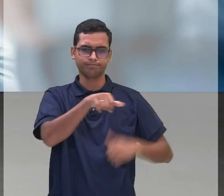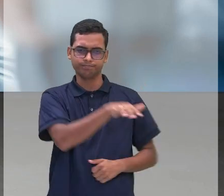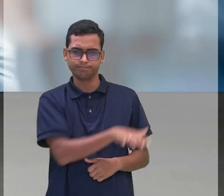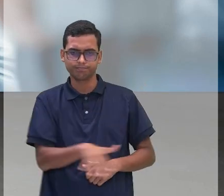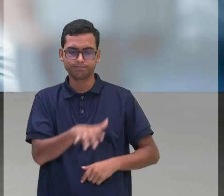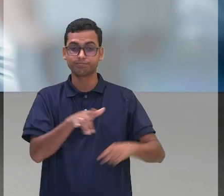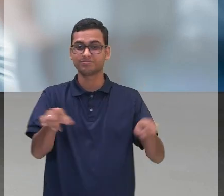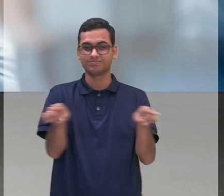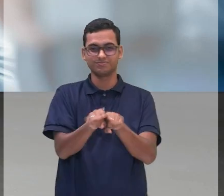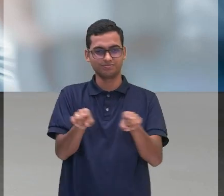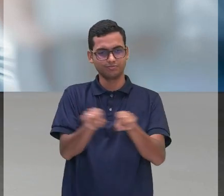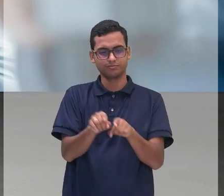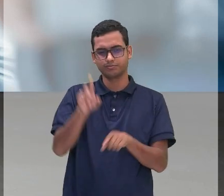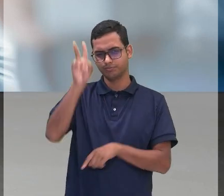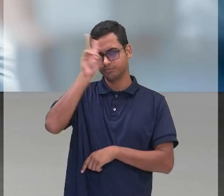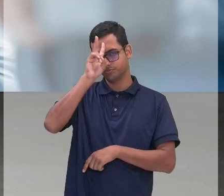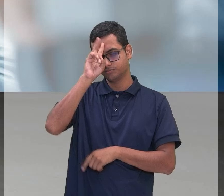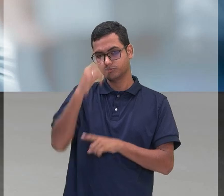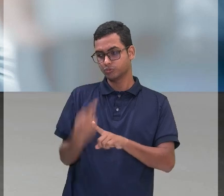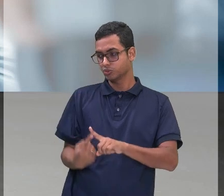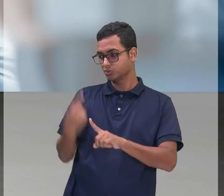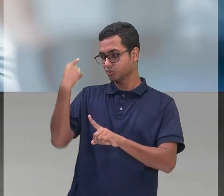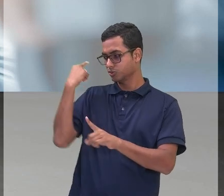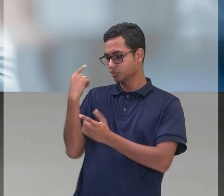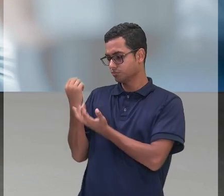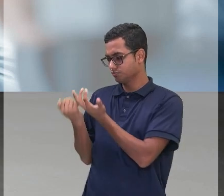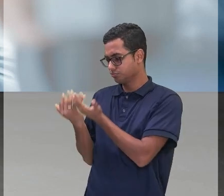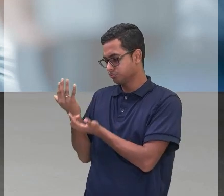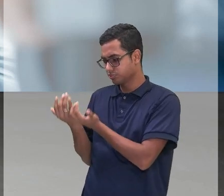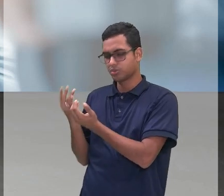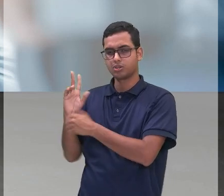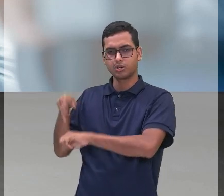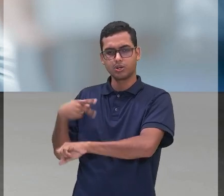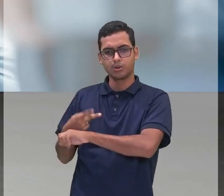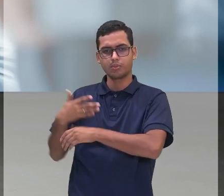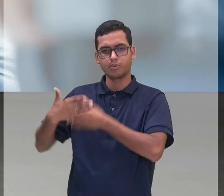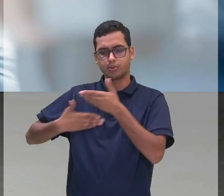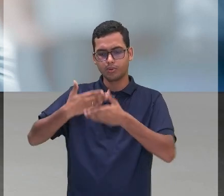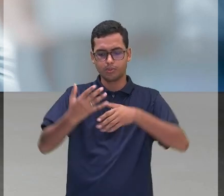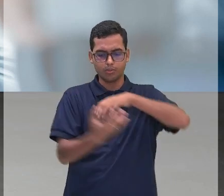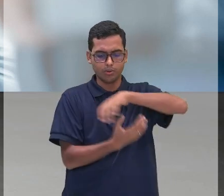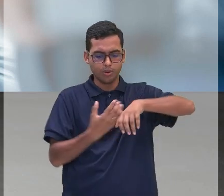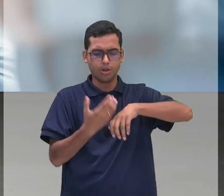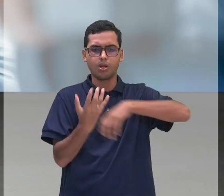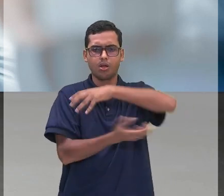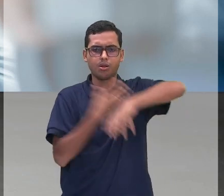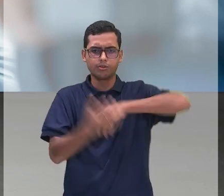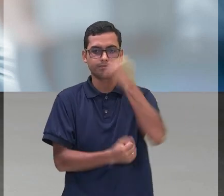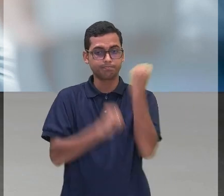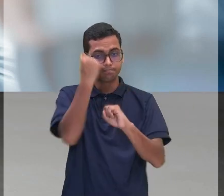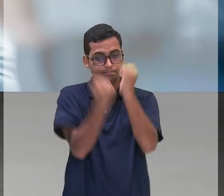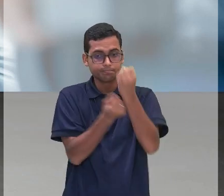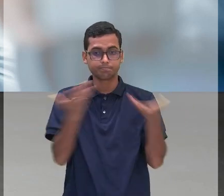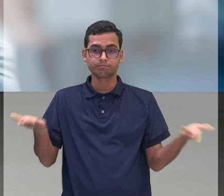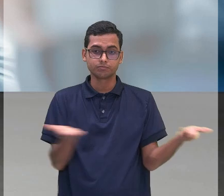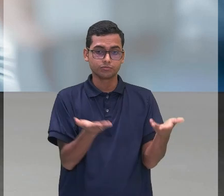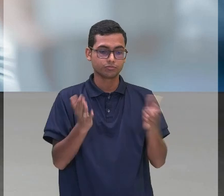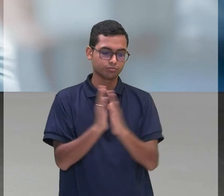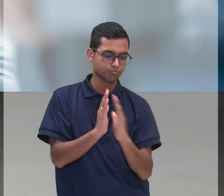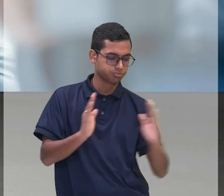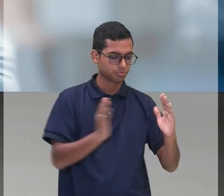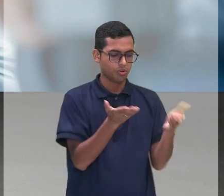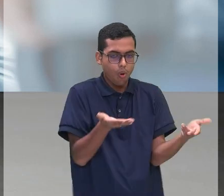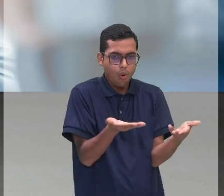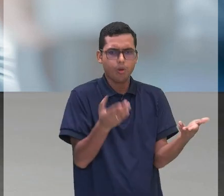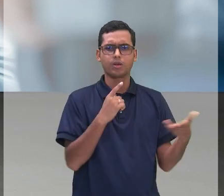veio desde o fogo, né, passou pela Revolução Industrial e hoje a gente vive essa era da